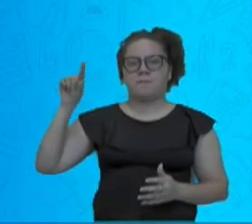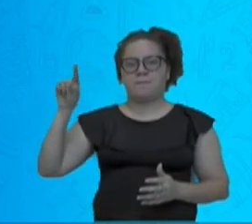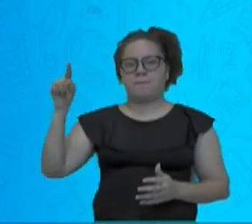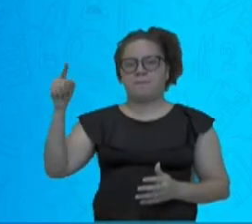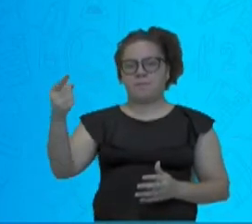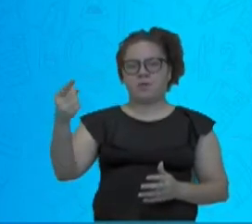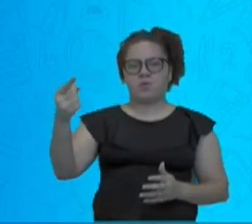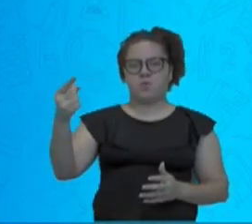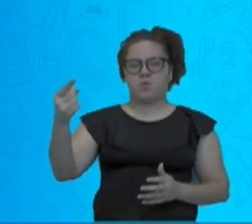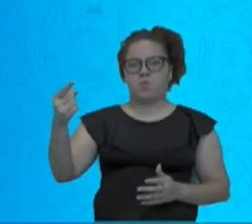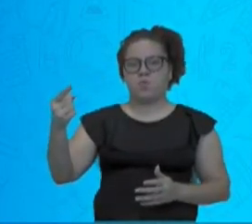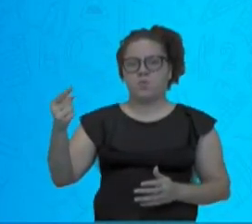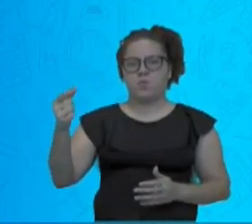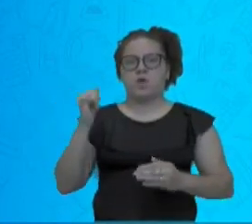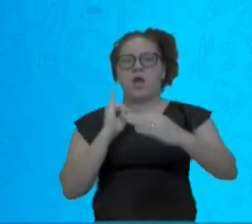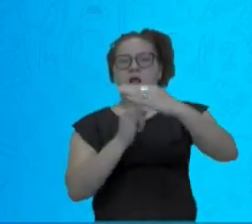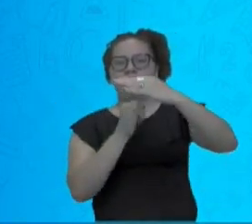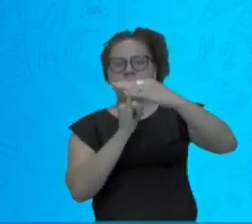3.600 ilhas?